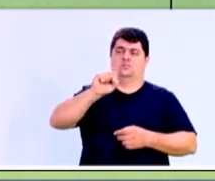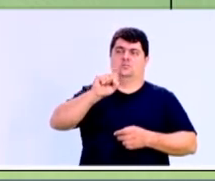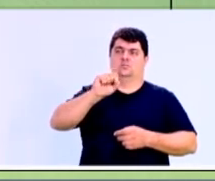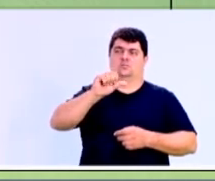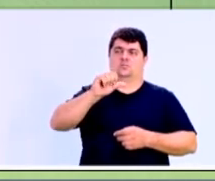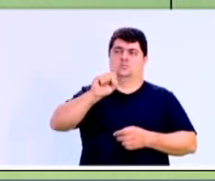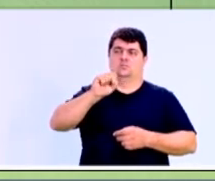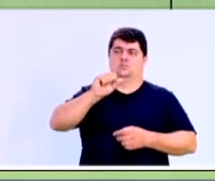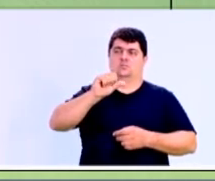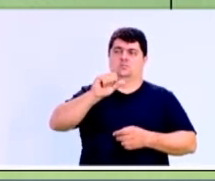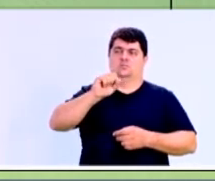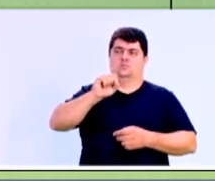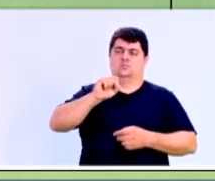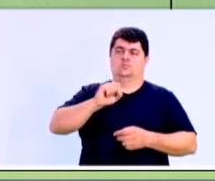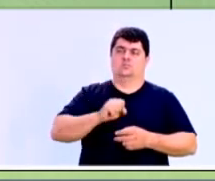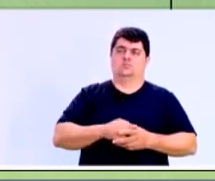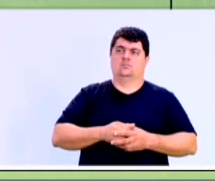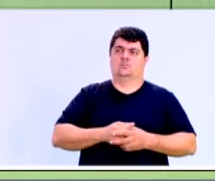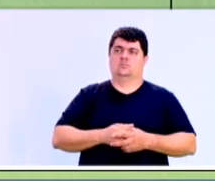98. 98,